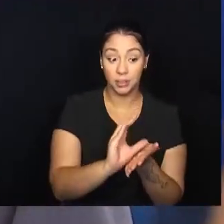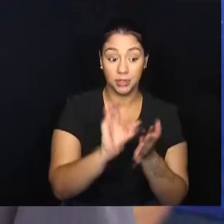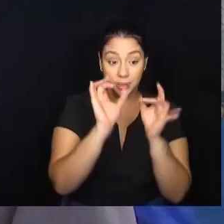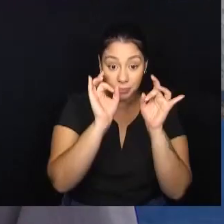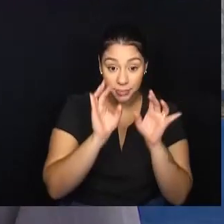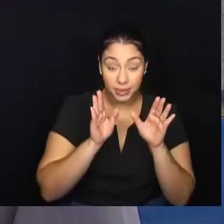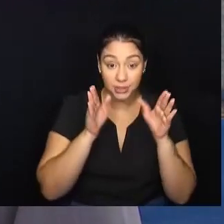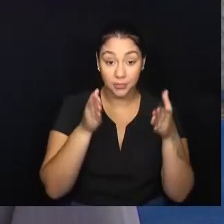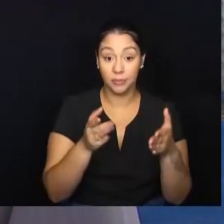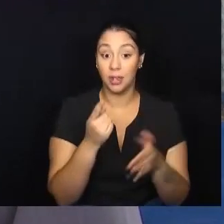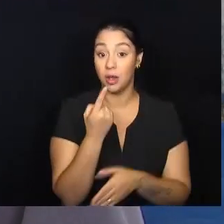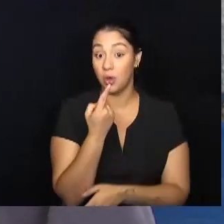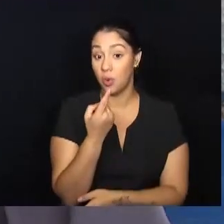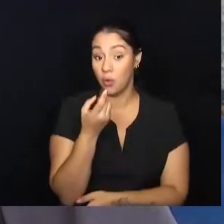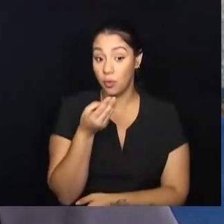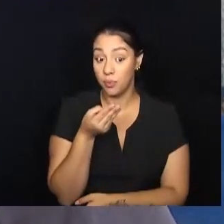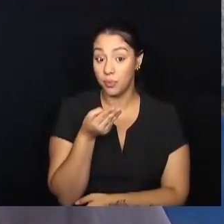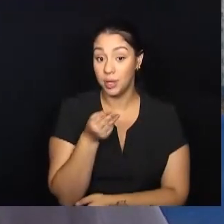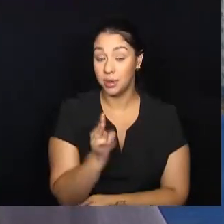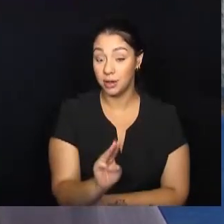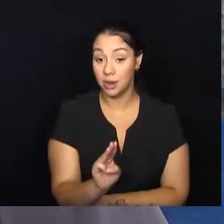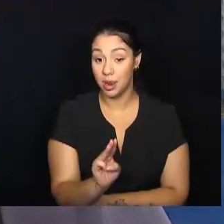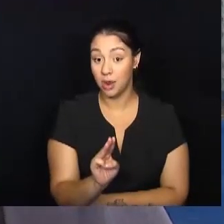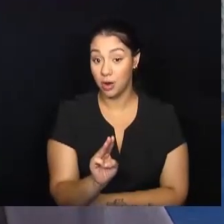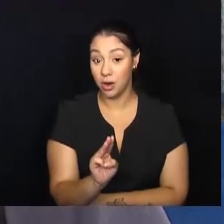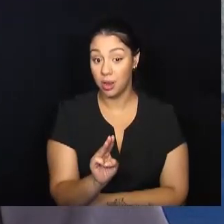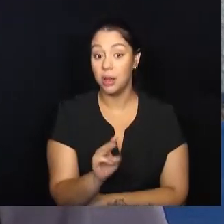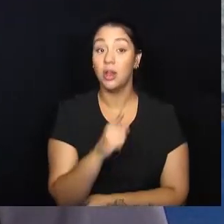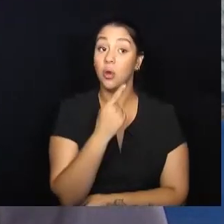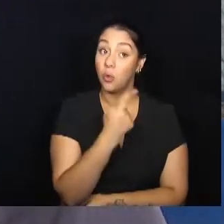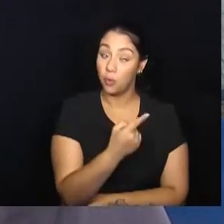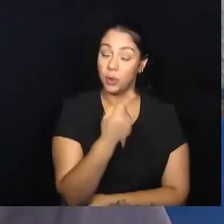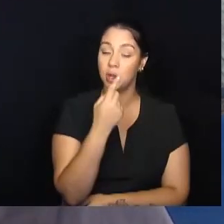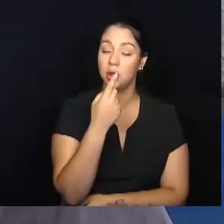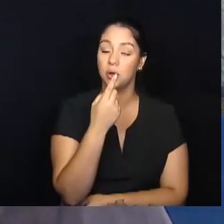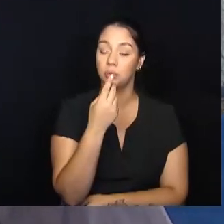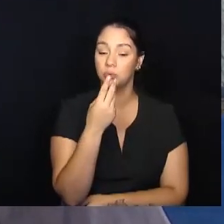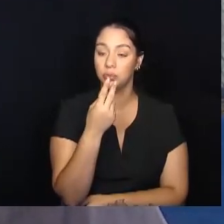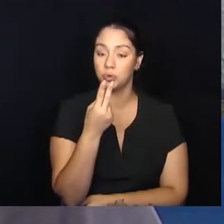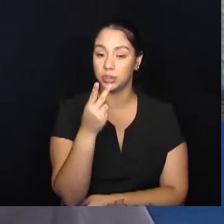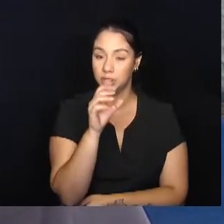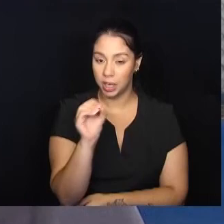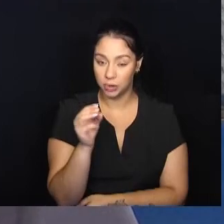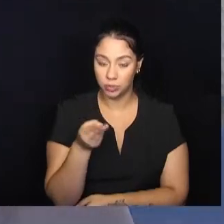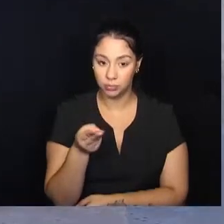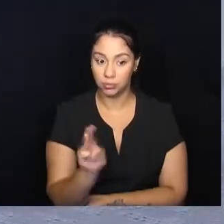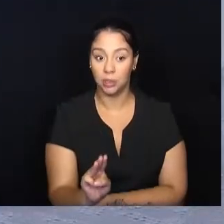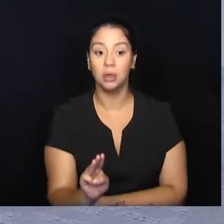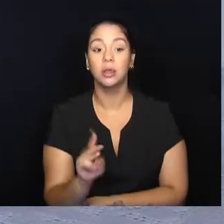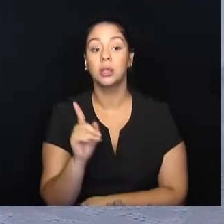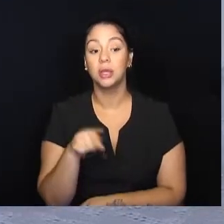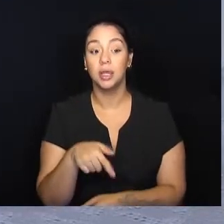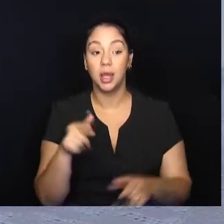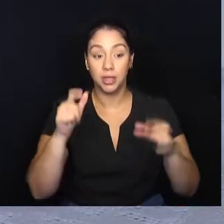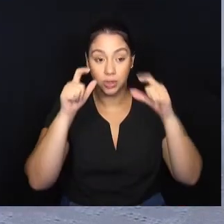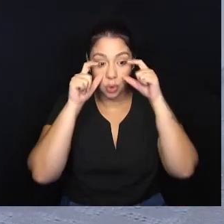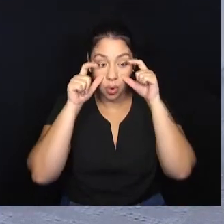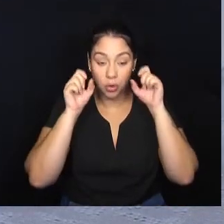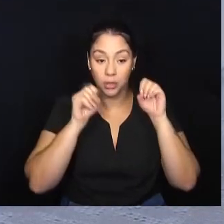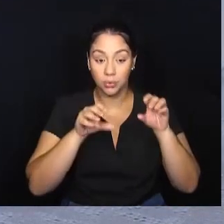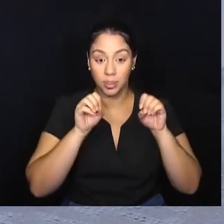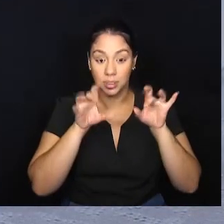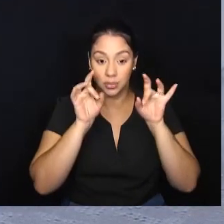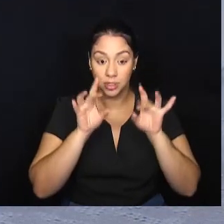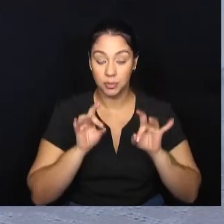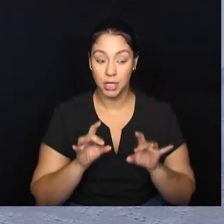investimento específico que foi em torno de 1 milhão de 200 reais foi para compra desses óculos para